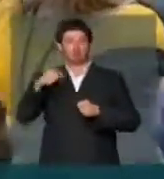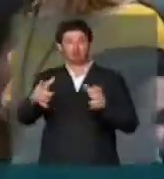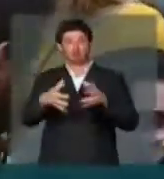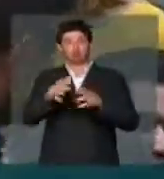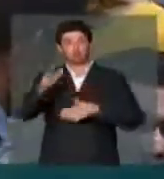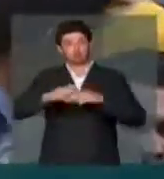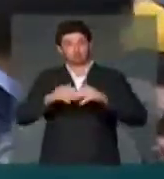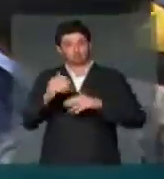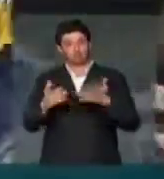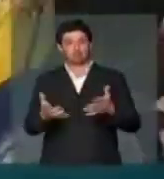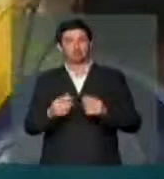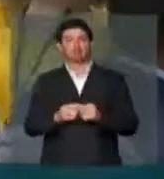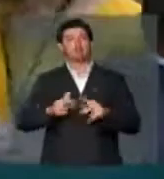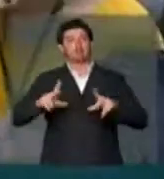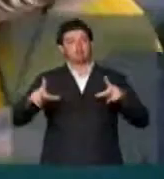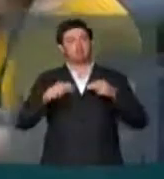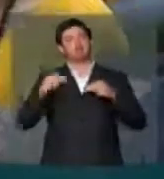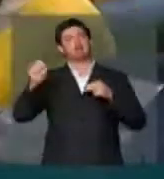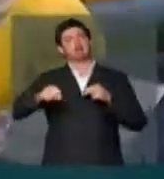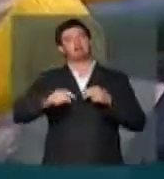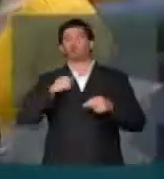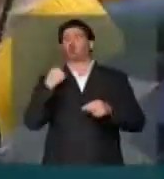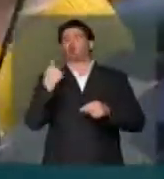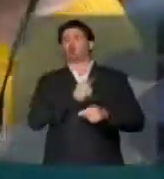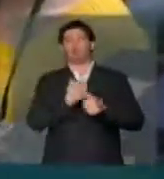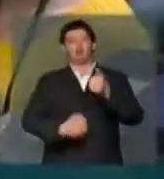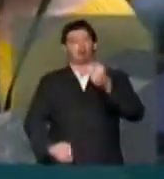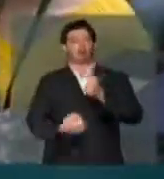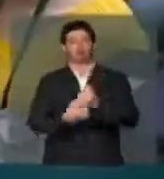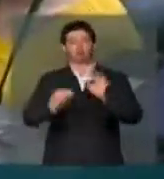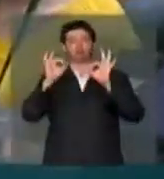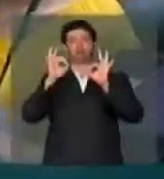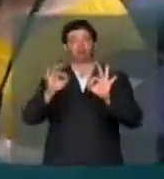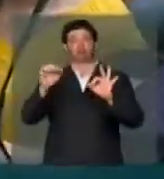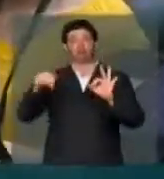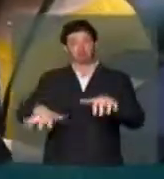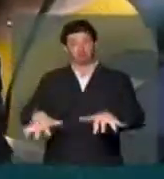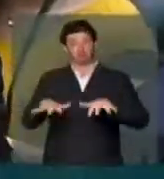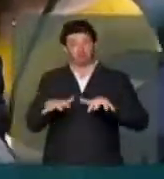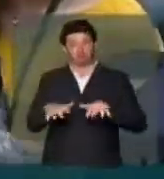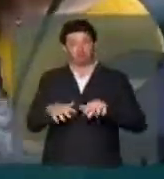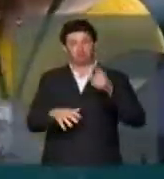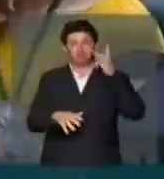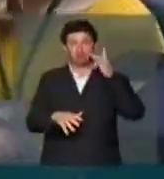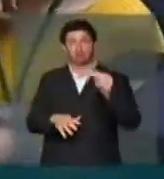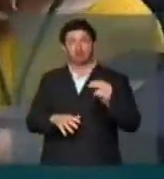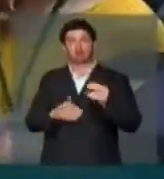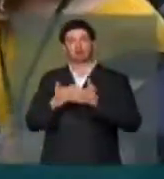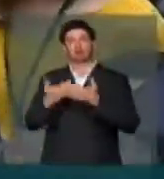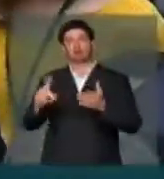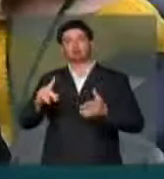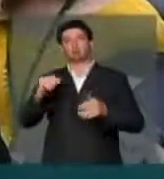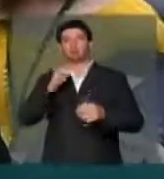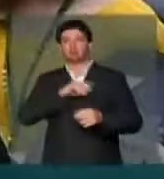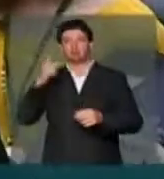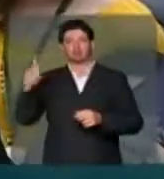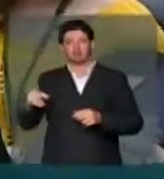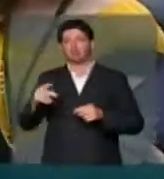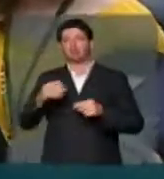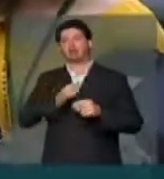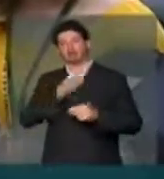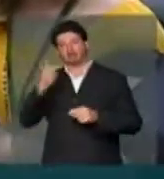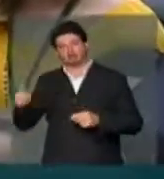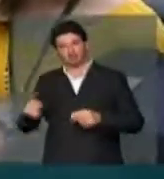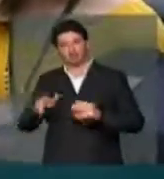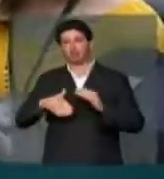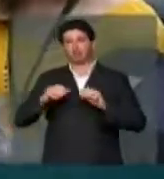classe de trabalhadores que merece todo o nosso apoio aqui nesse plenário para não perder seu ganh pão a sua dedicação